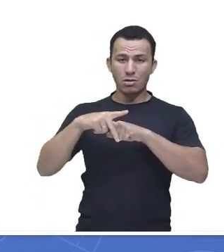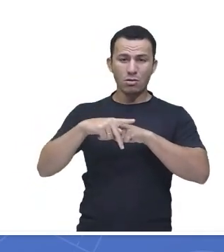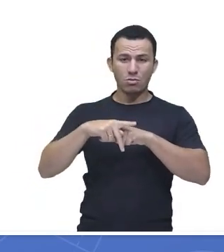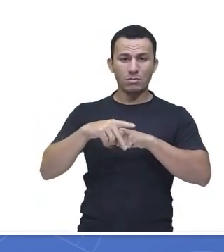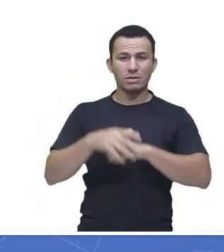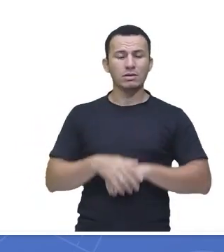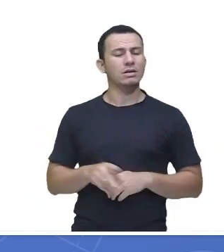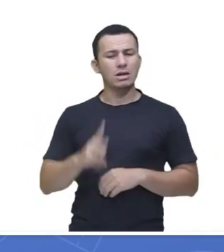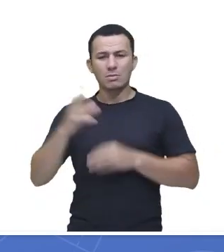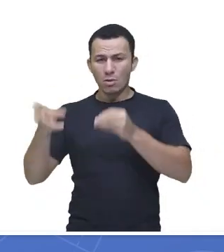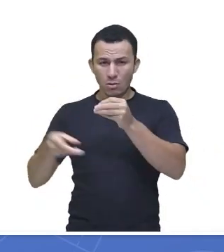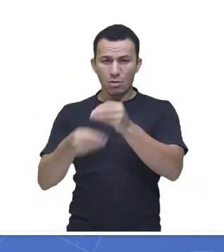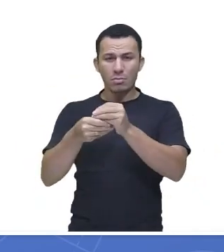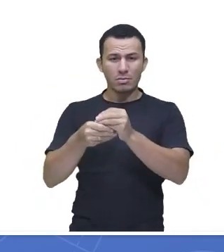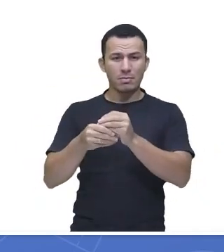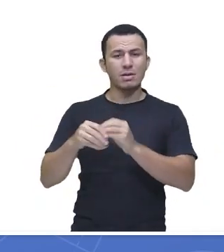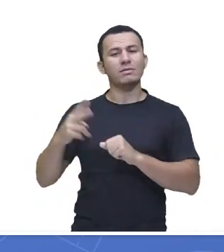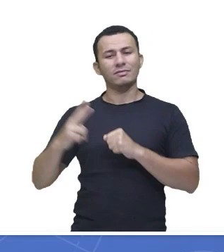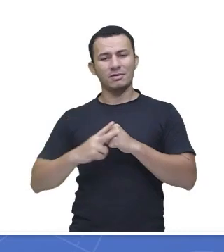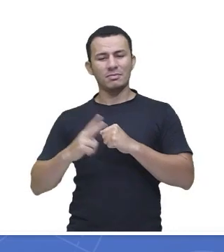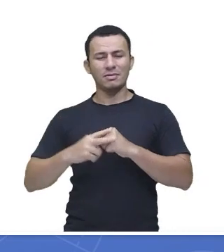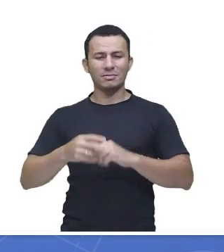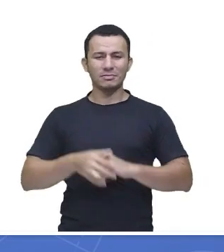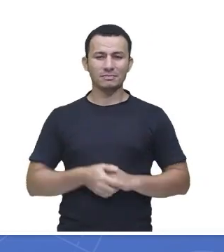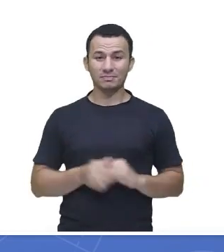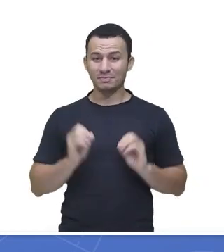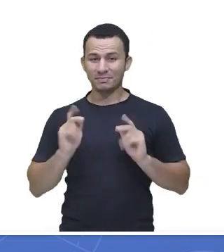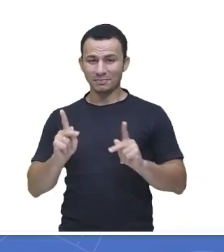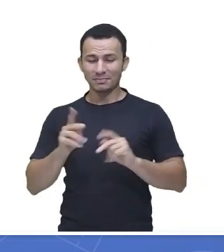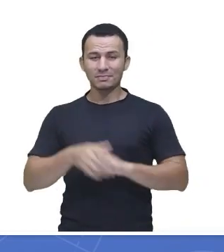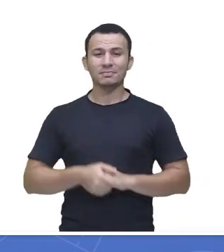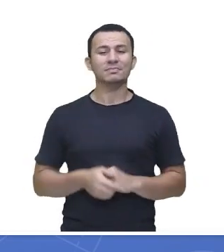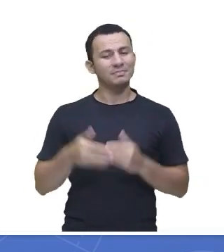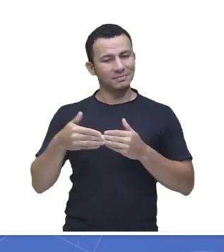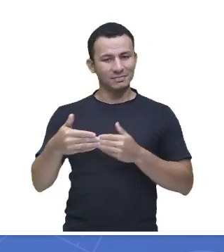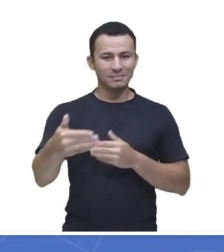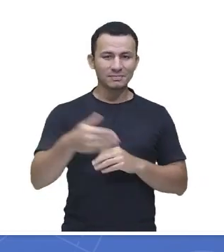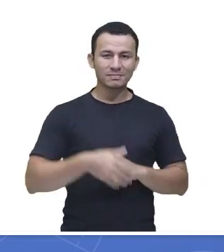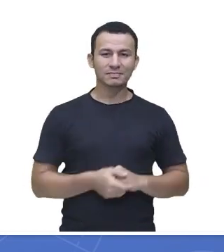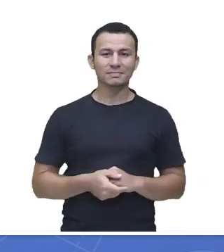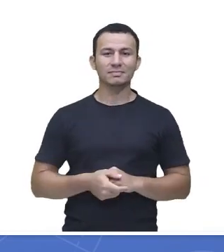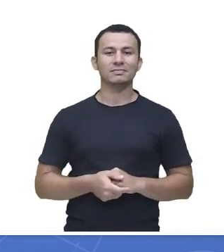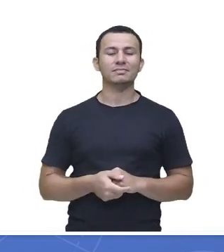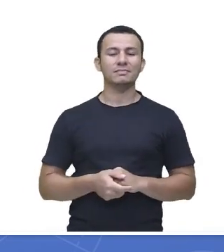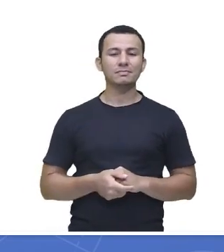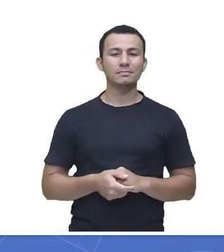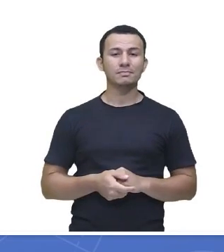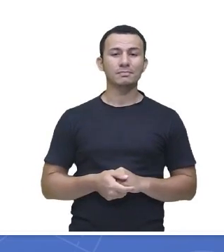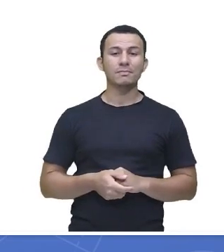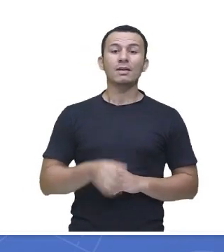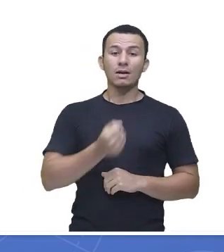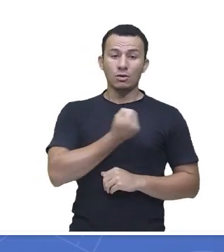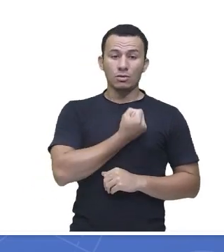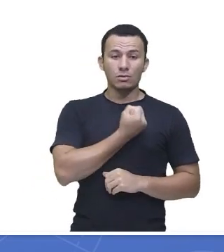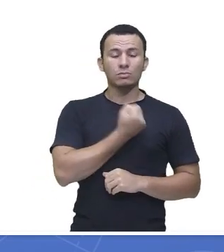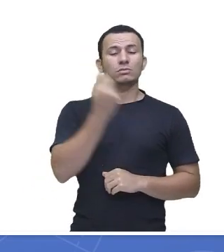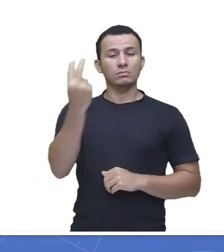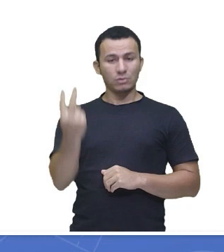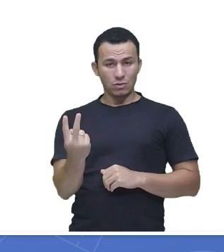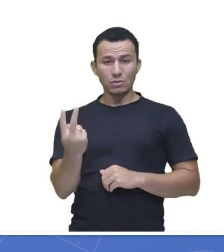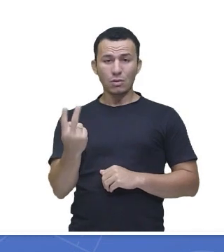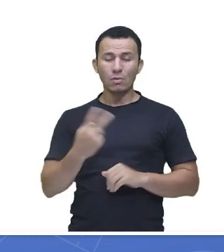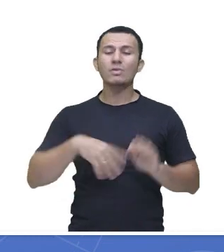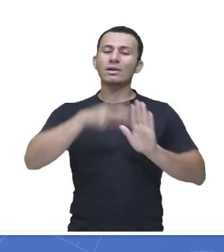sempre aos complementos verbais, ok? Vamos adiante, então? Agora a gente tem outra questão,